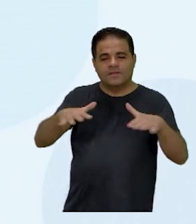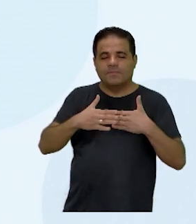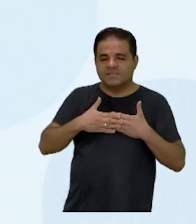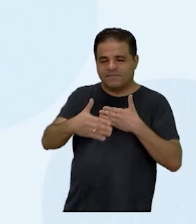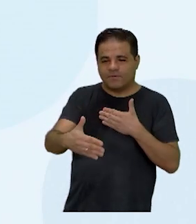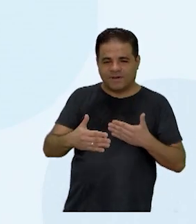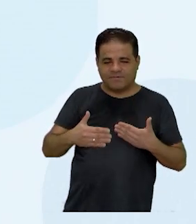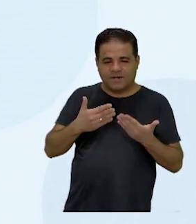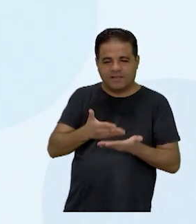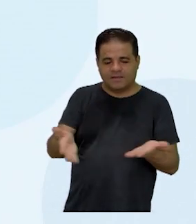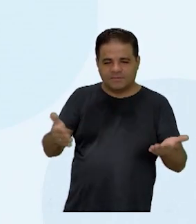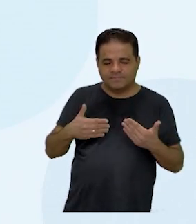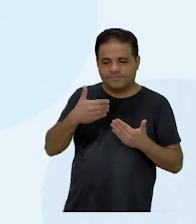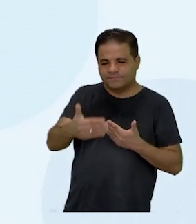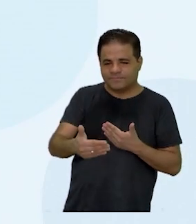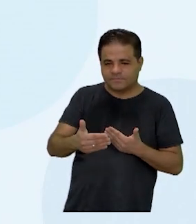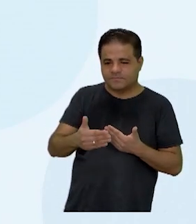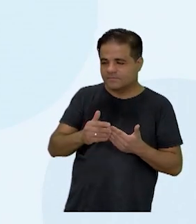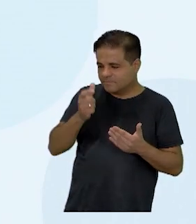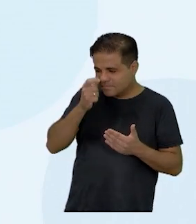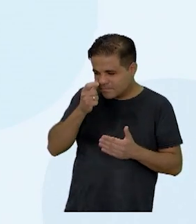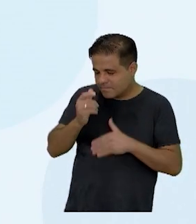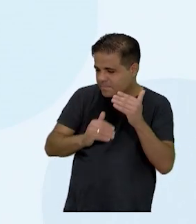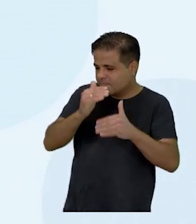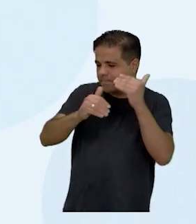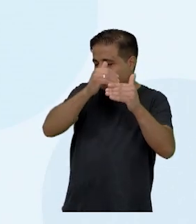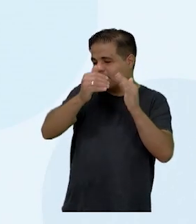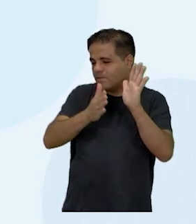Para completar essa fala sobre o mapa,